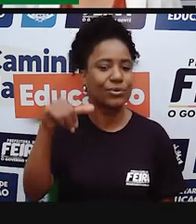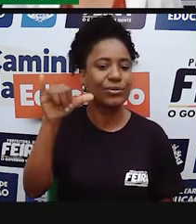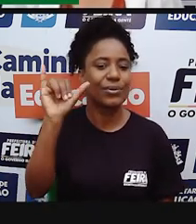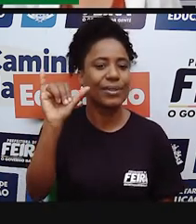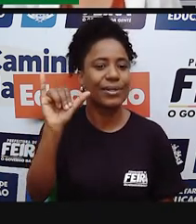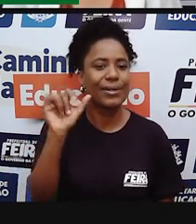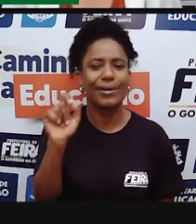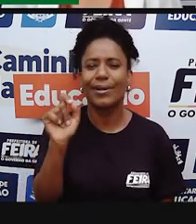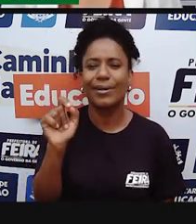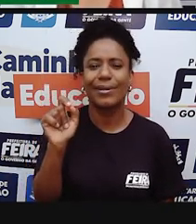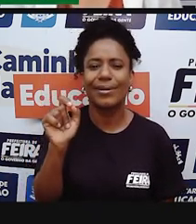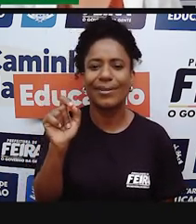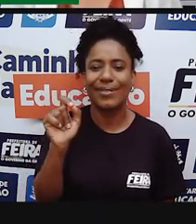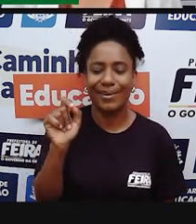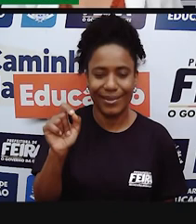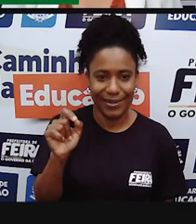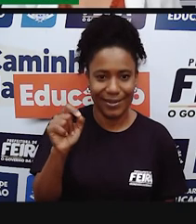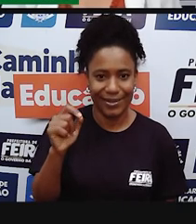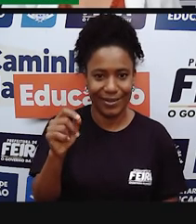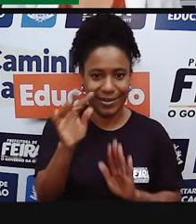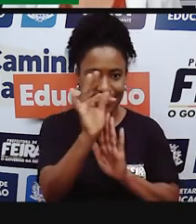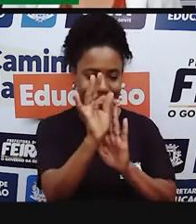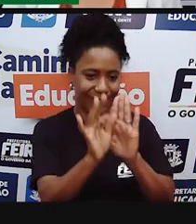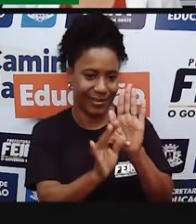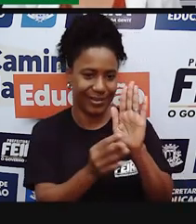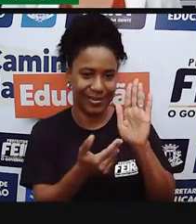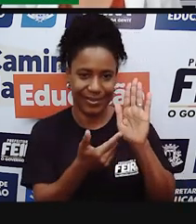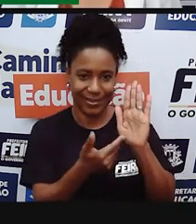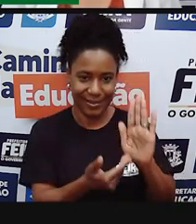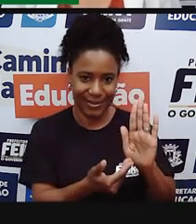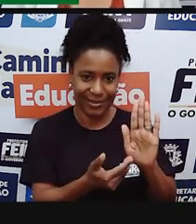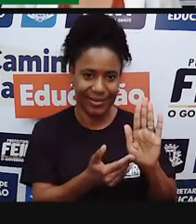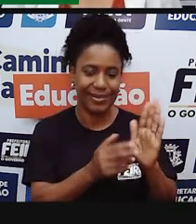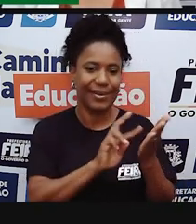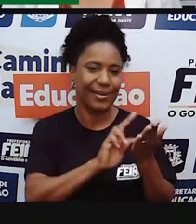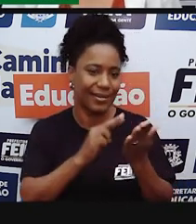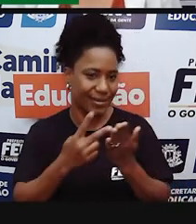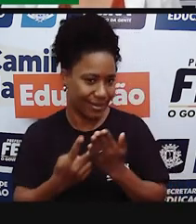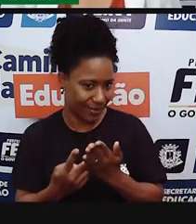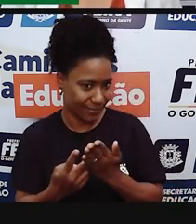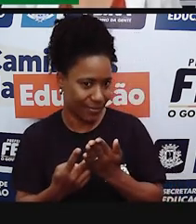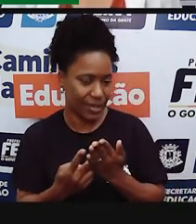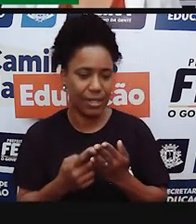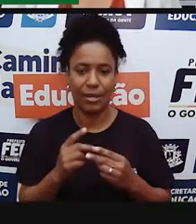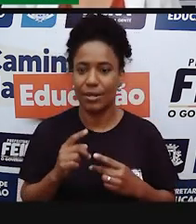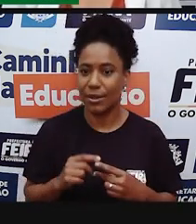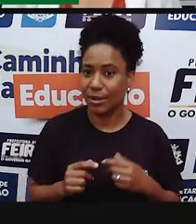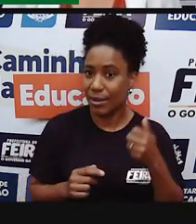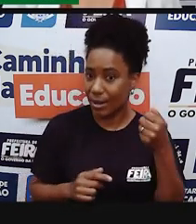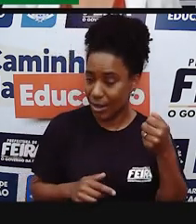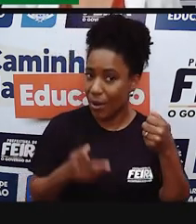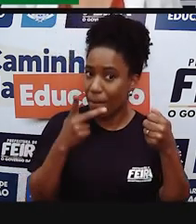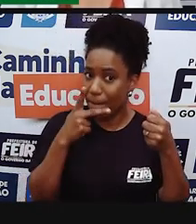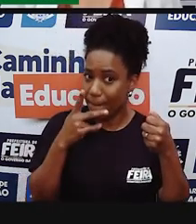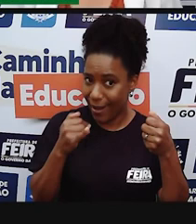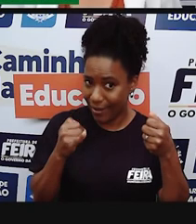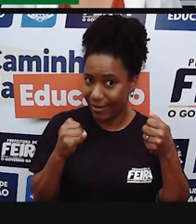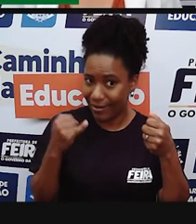estudantes risco processador pai de Dutra reprosystem